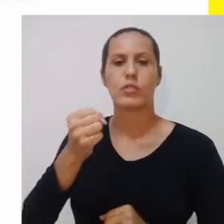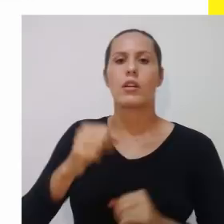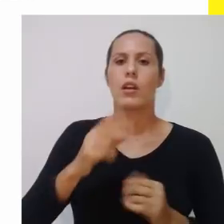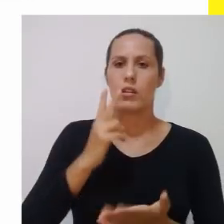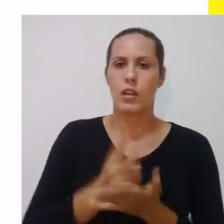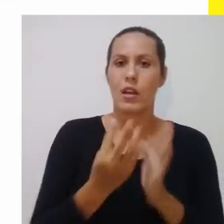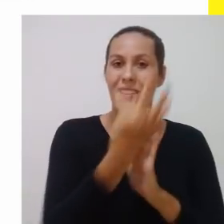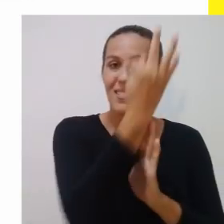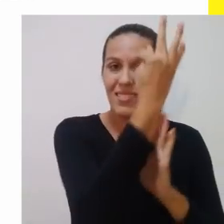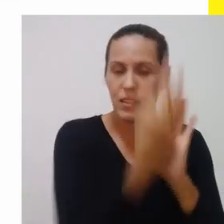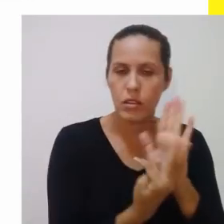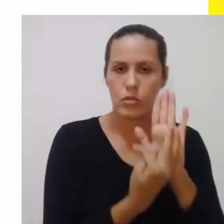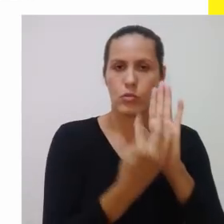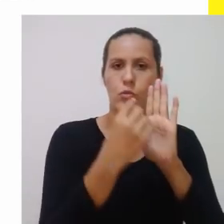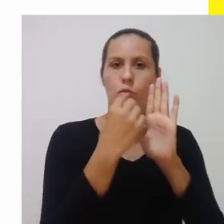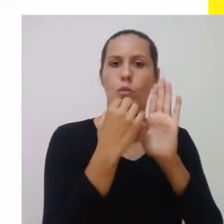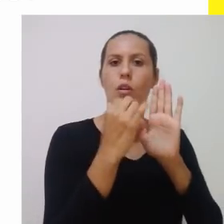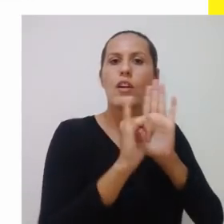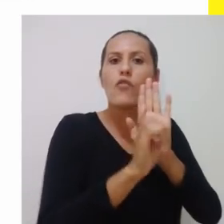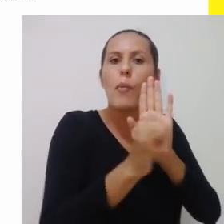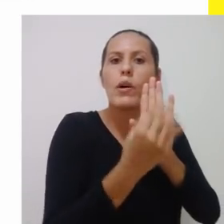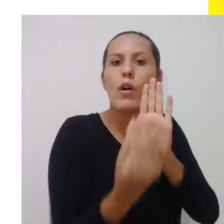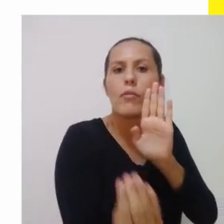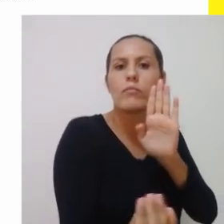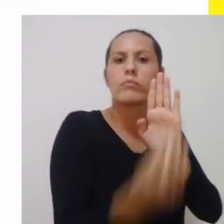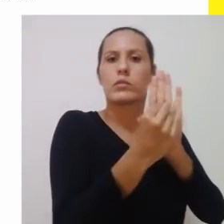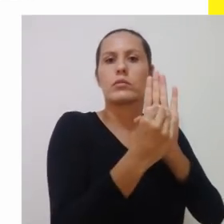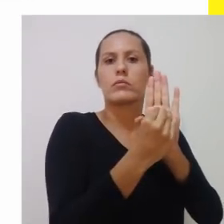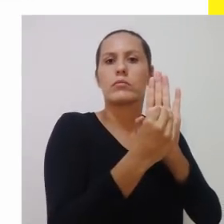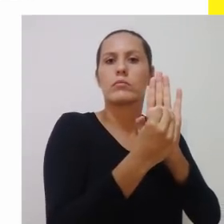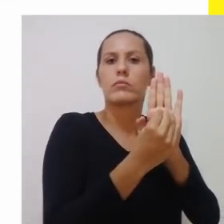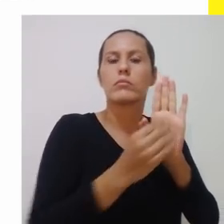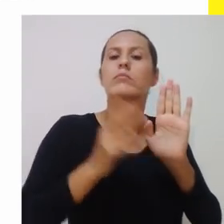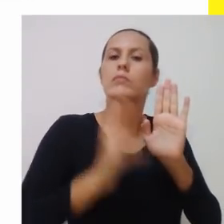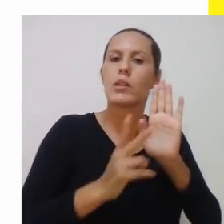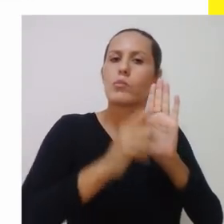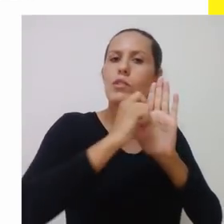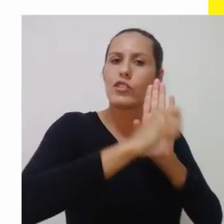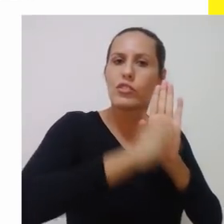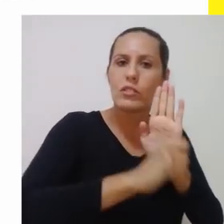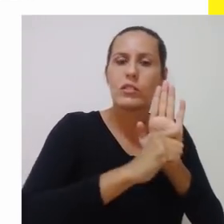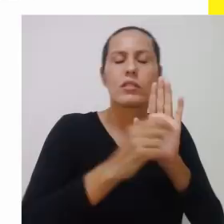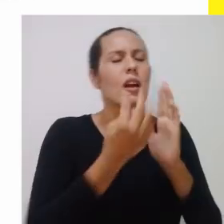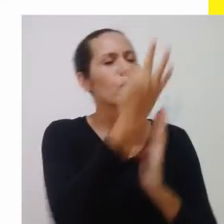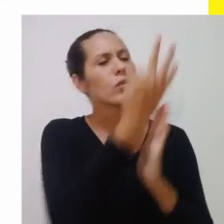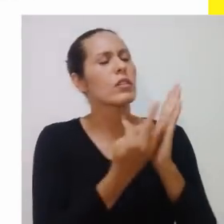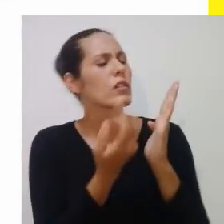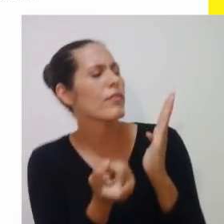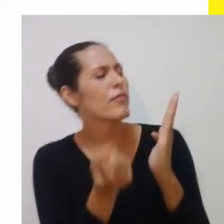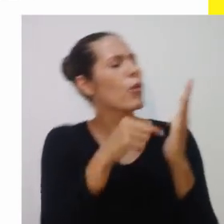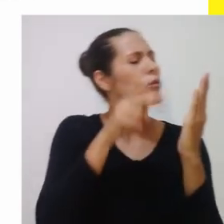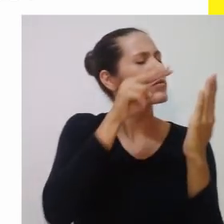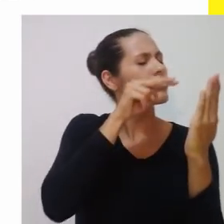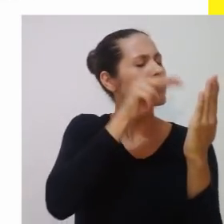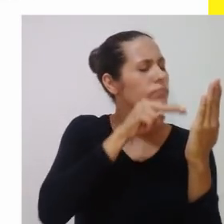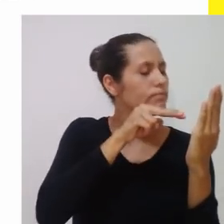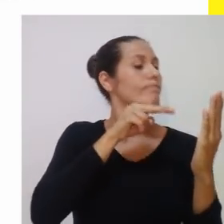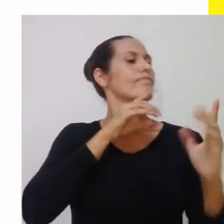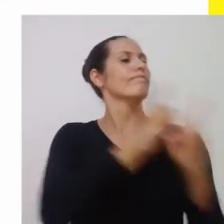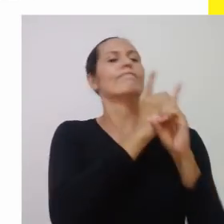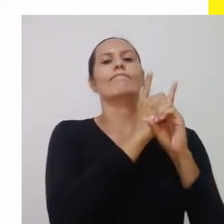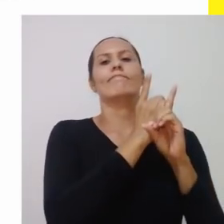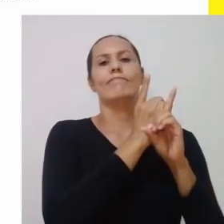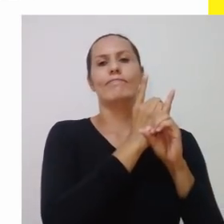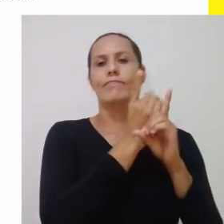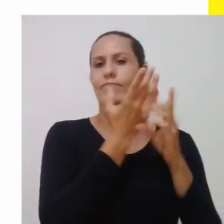pelo autor no próprio texto. Estará devidamente escrito, é só você voltar lá e